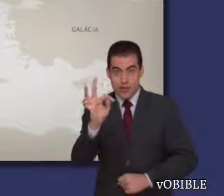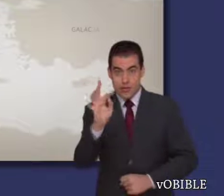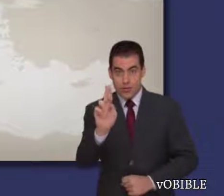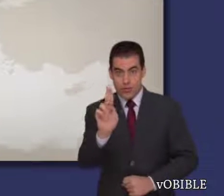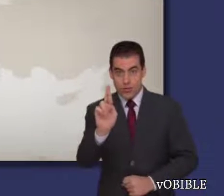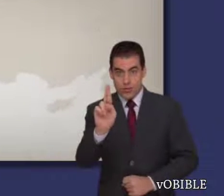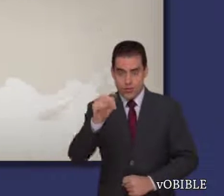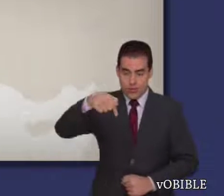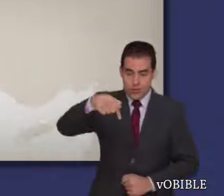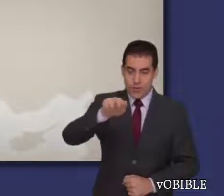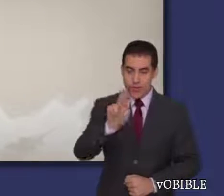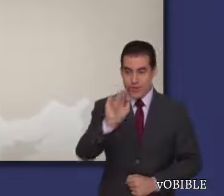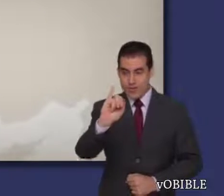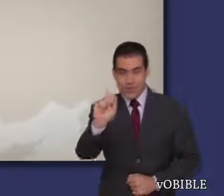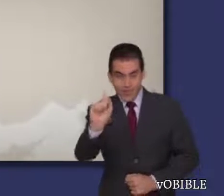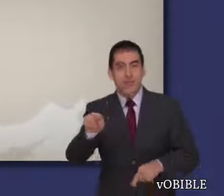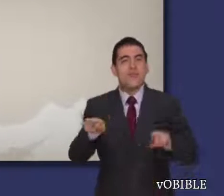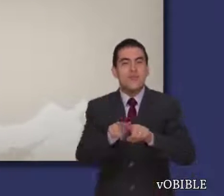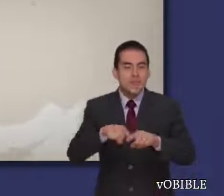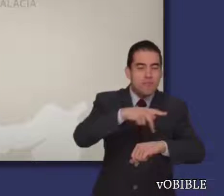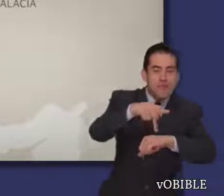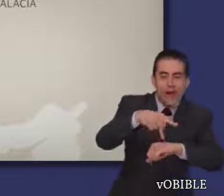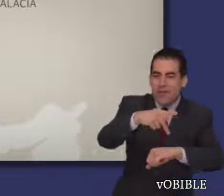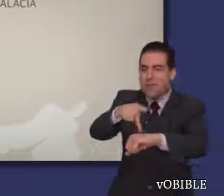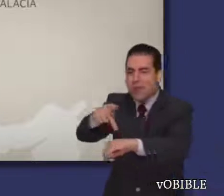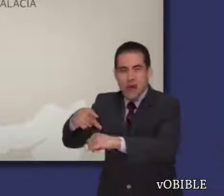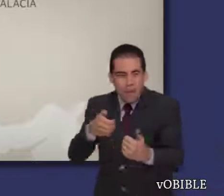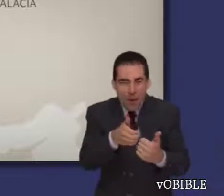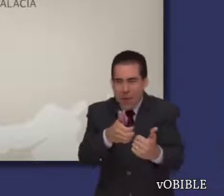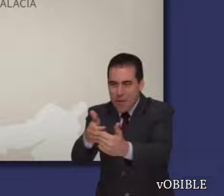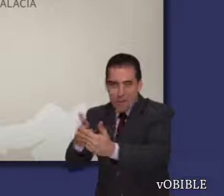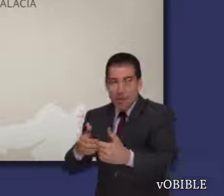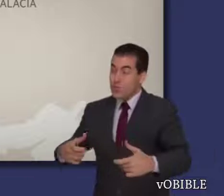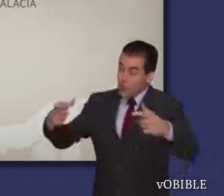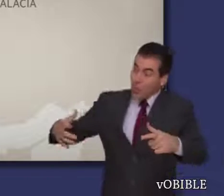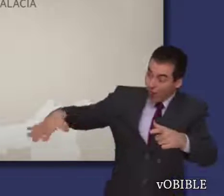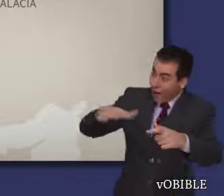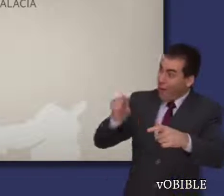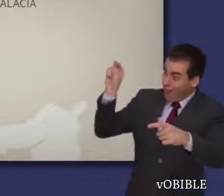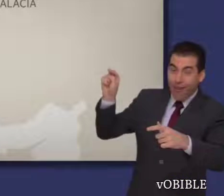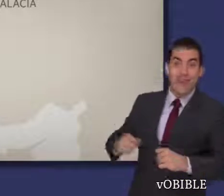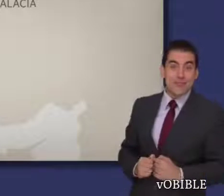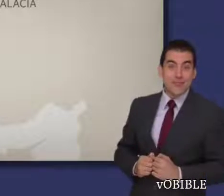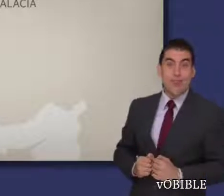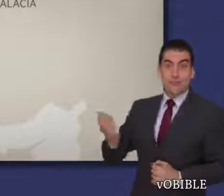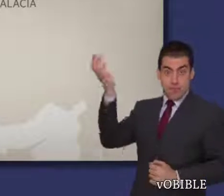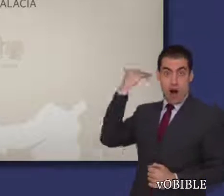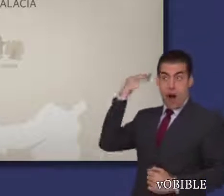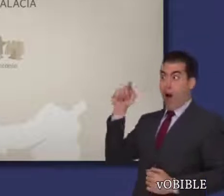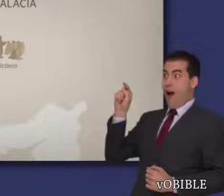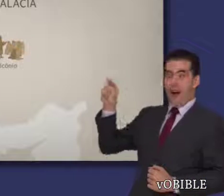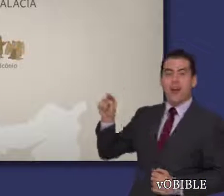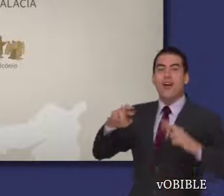Menor. As congregações da Galácia que receberam a carta de Paulo provavelmente incluíam as de Antioquia